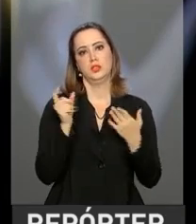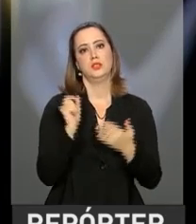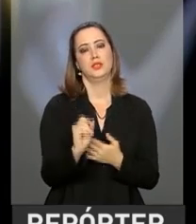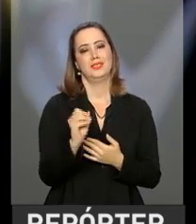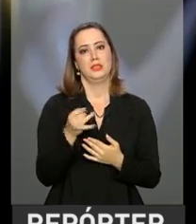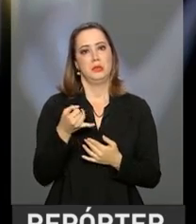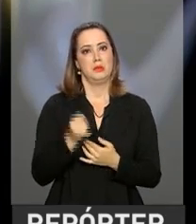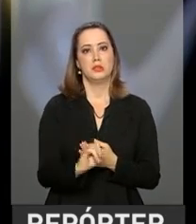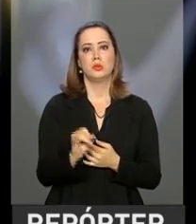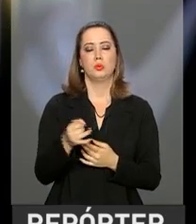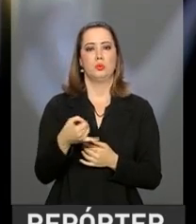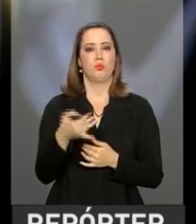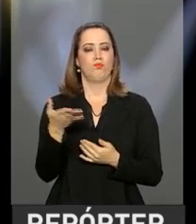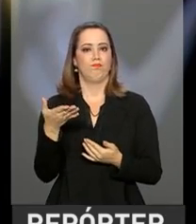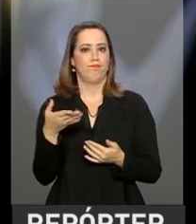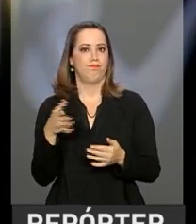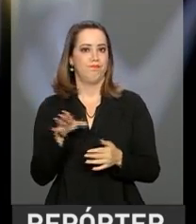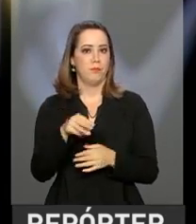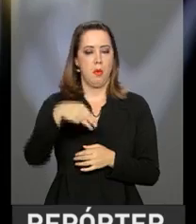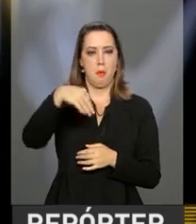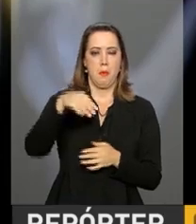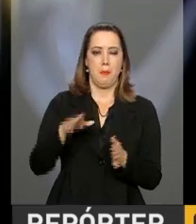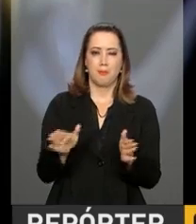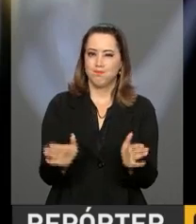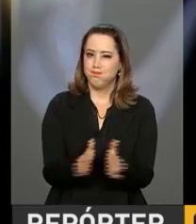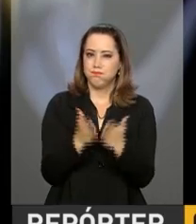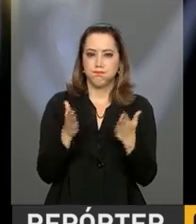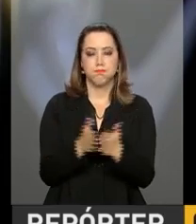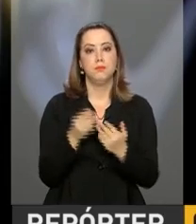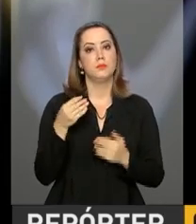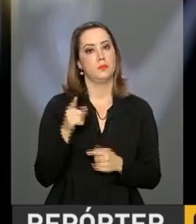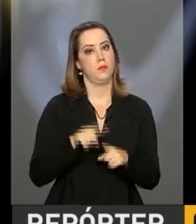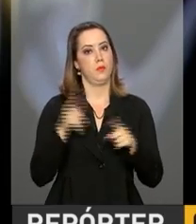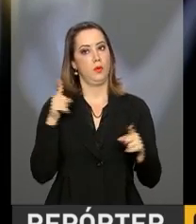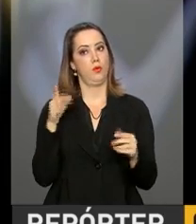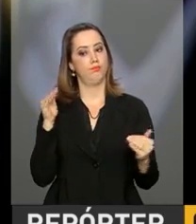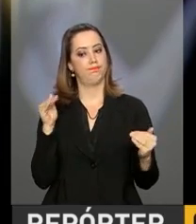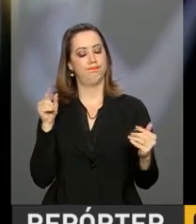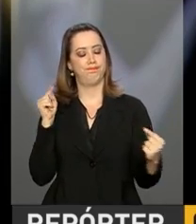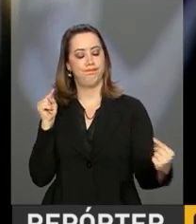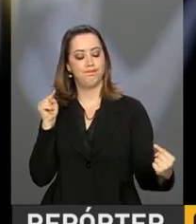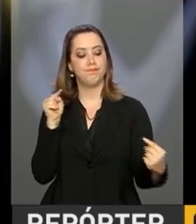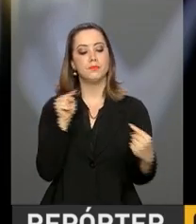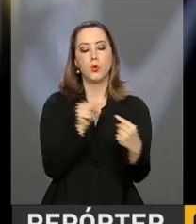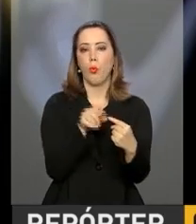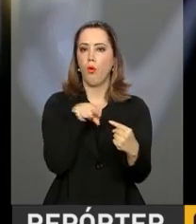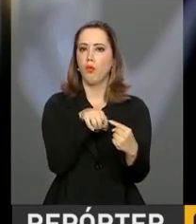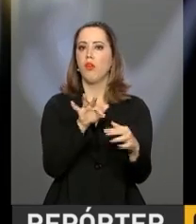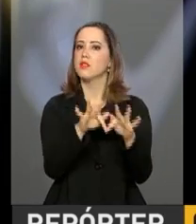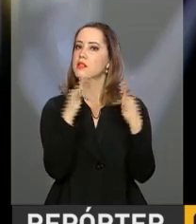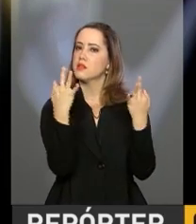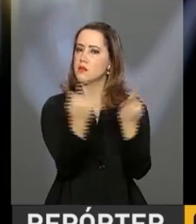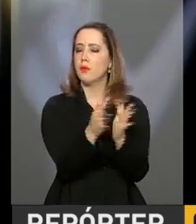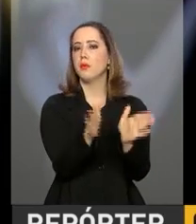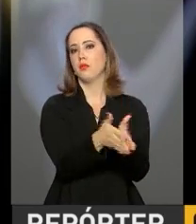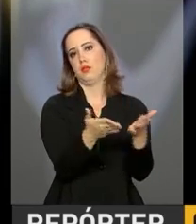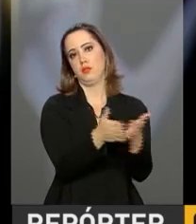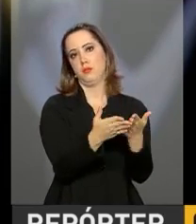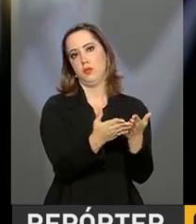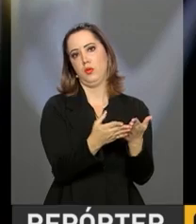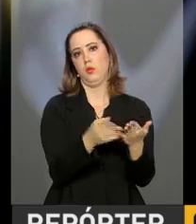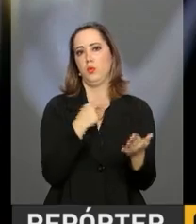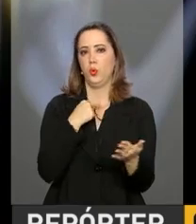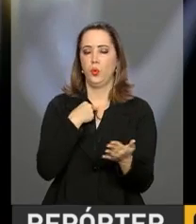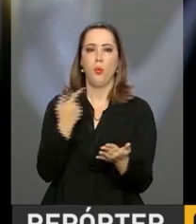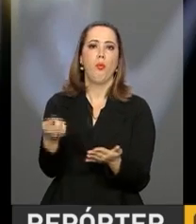na extrema pobreza ou na miséria Então são programas que tem um alvo bem claro né que são essas famílias não tem sentido eles estarem